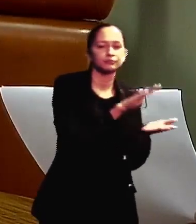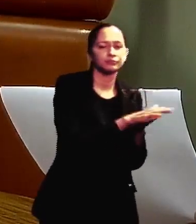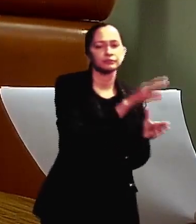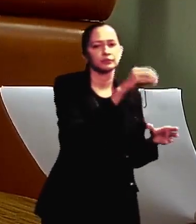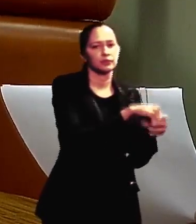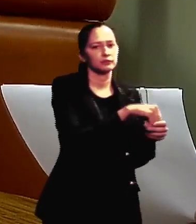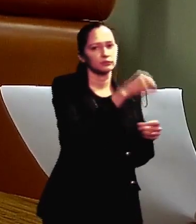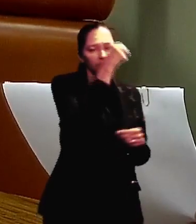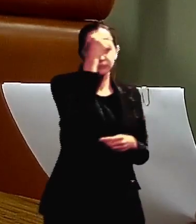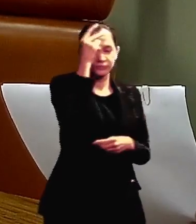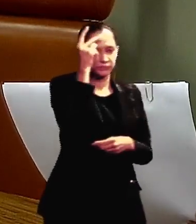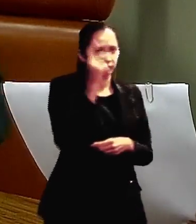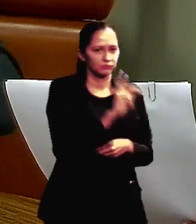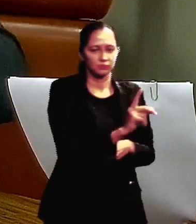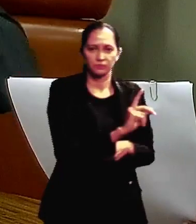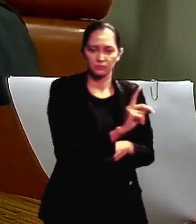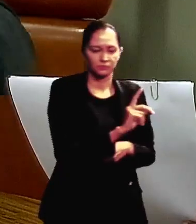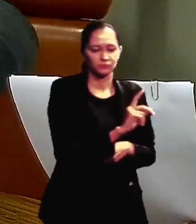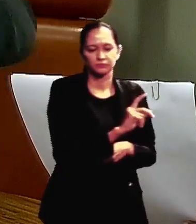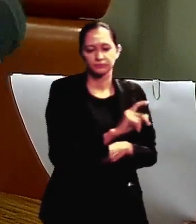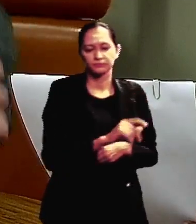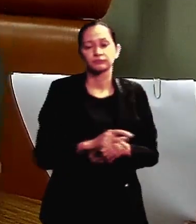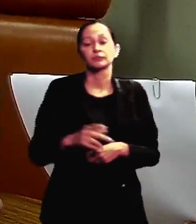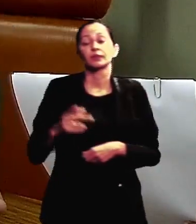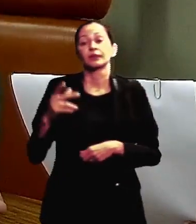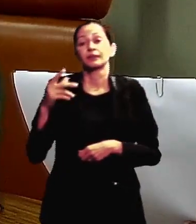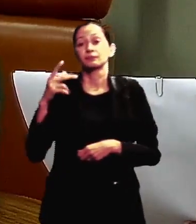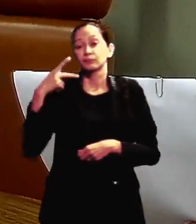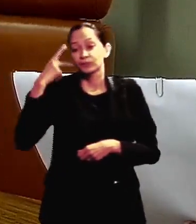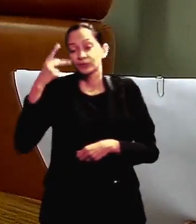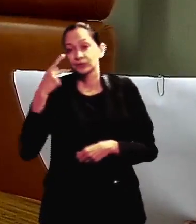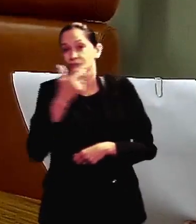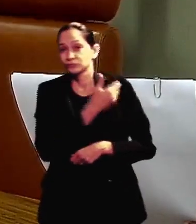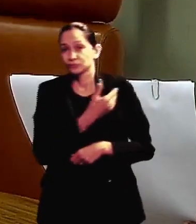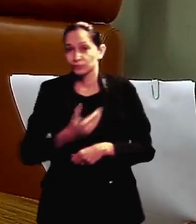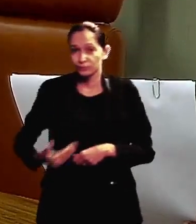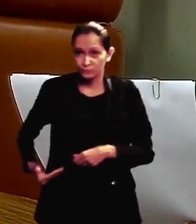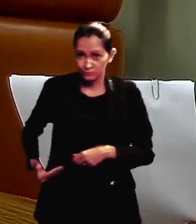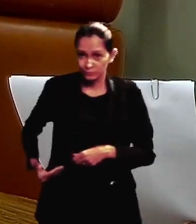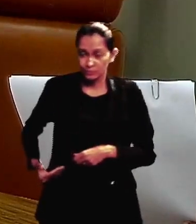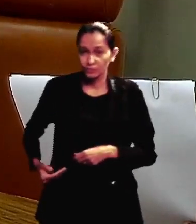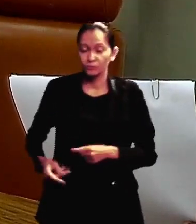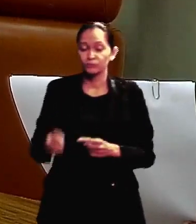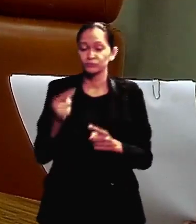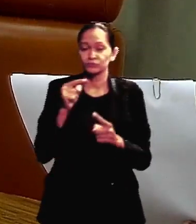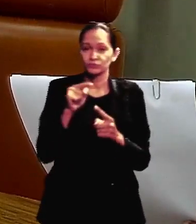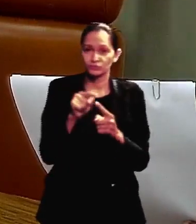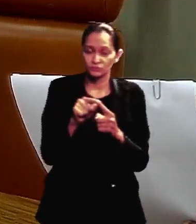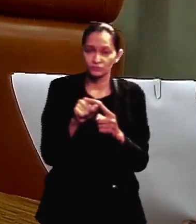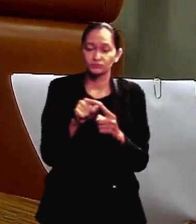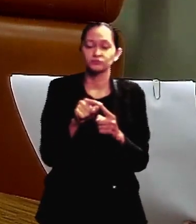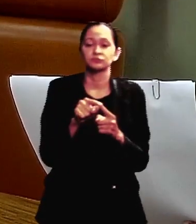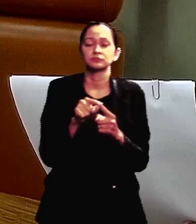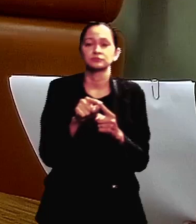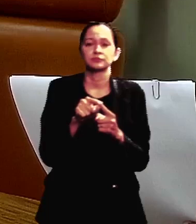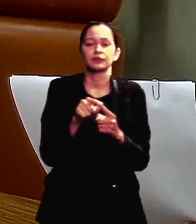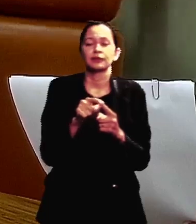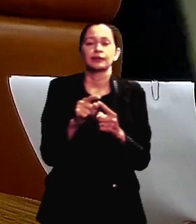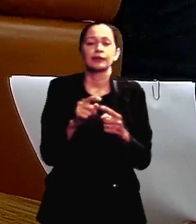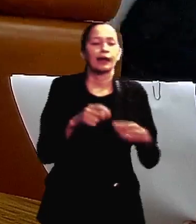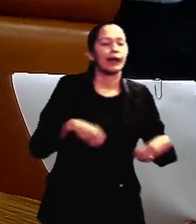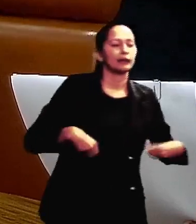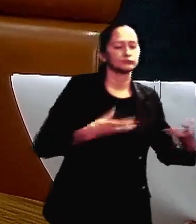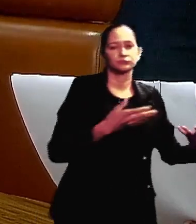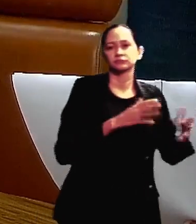uma confusão aqui quando a gente fala em política pública e é determinação de